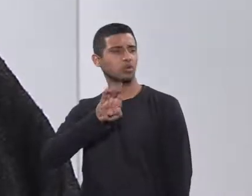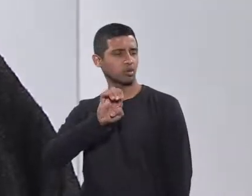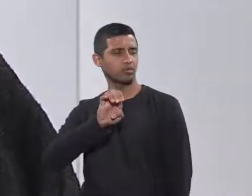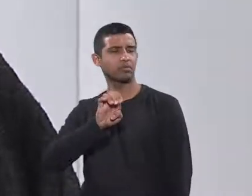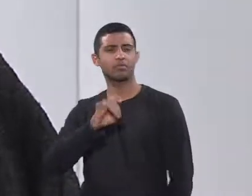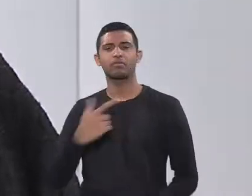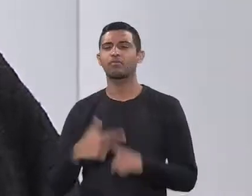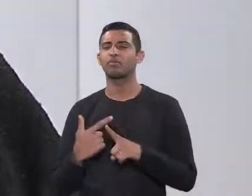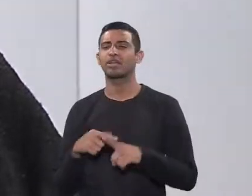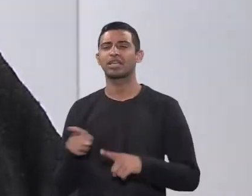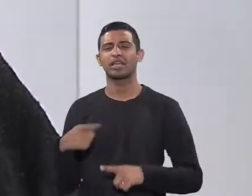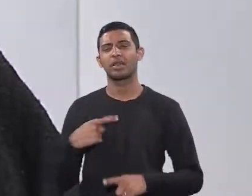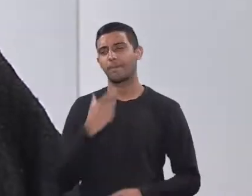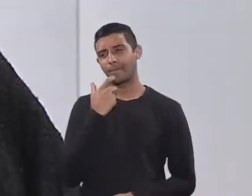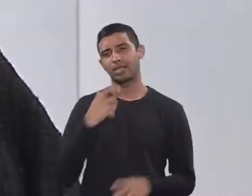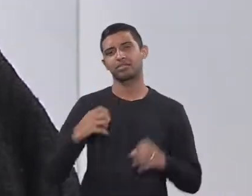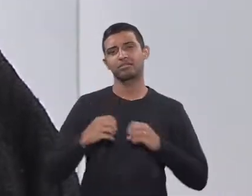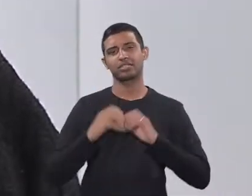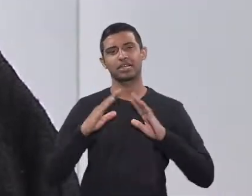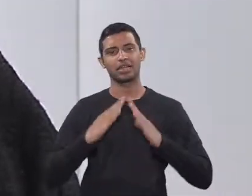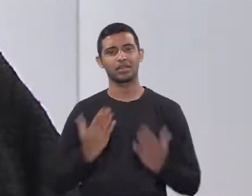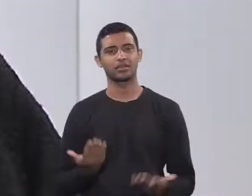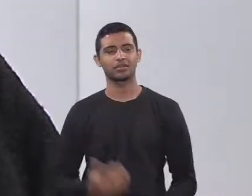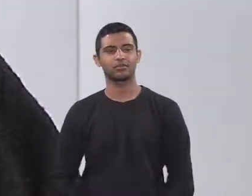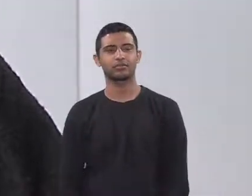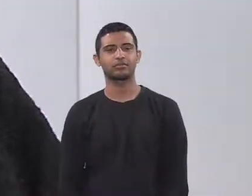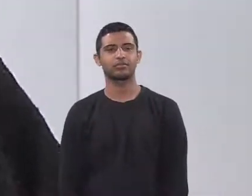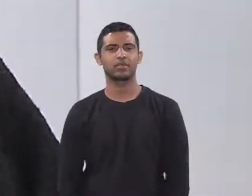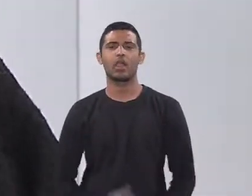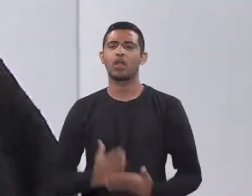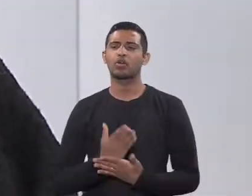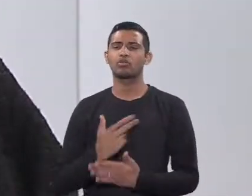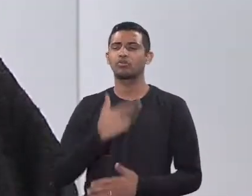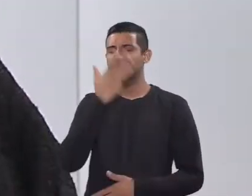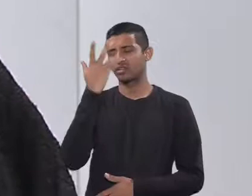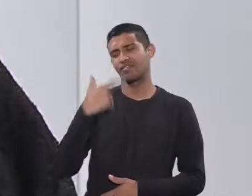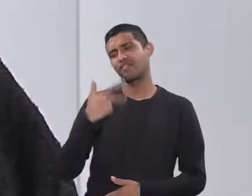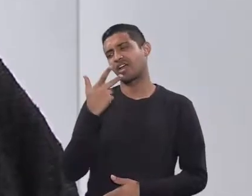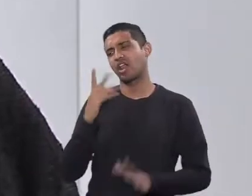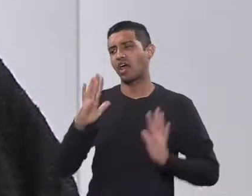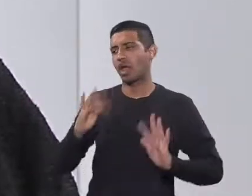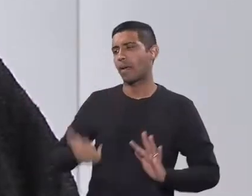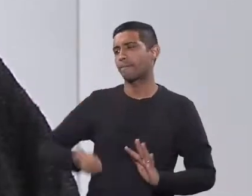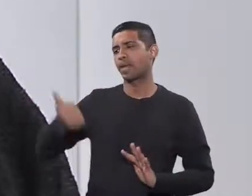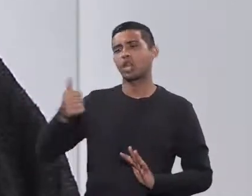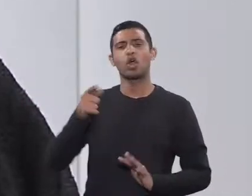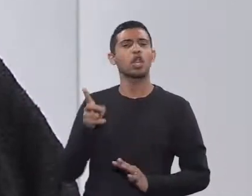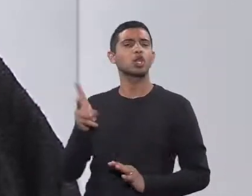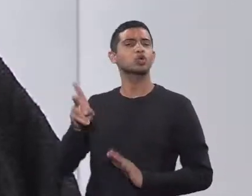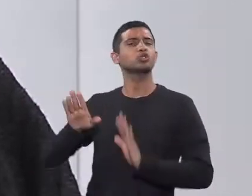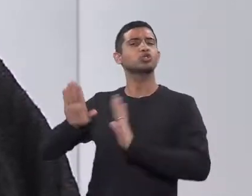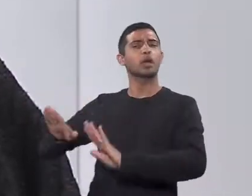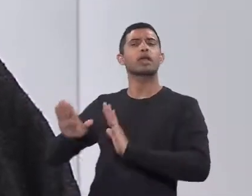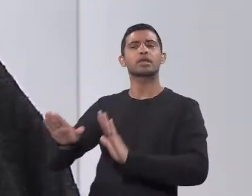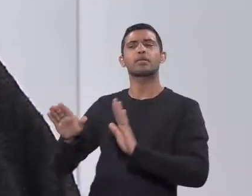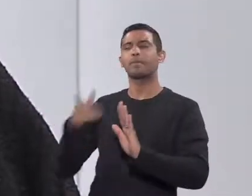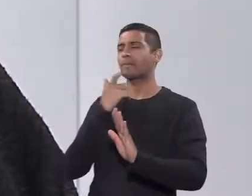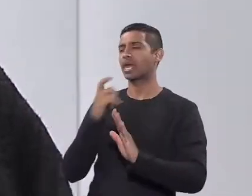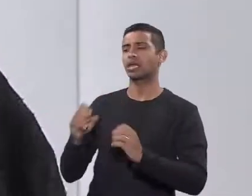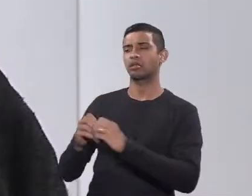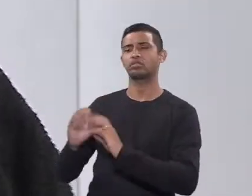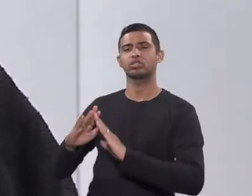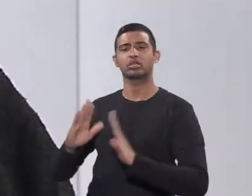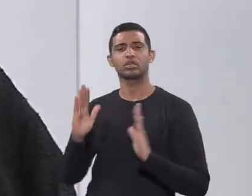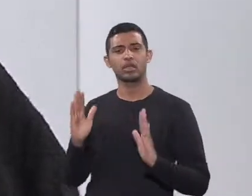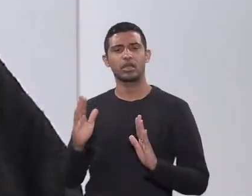casa também. E as pessoas diziam, não, olha, é melhor ele continuar no lugar que ele está e não ir